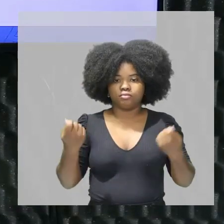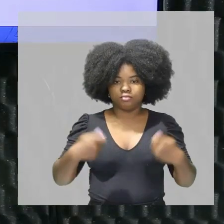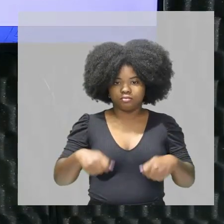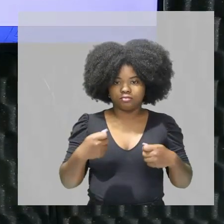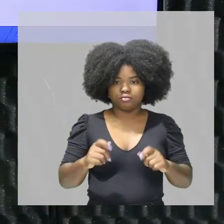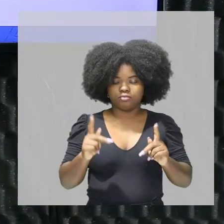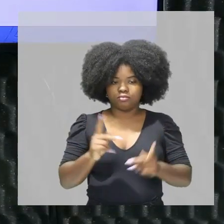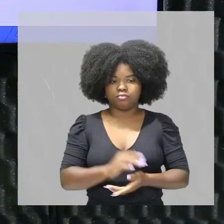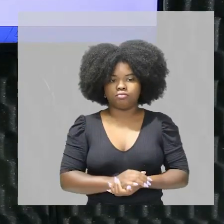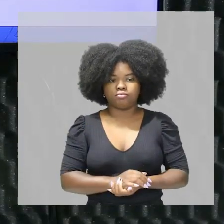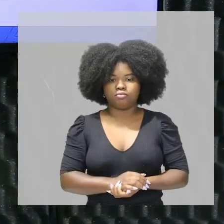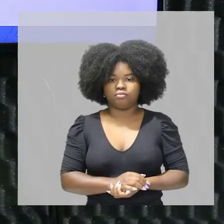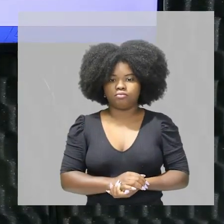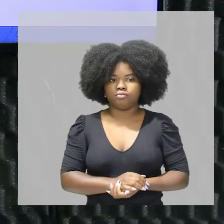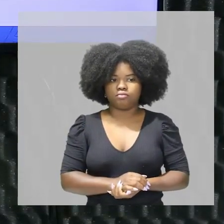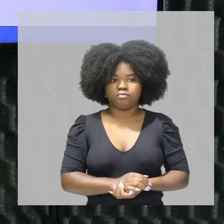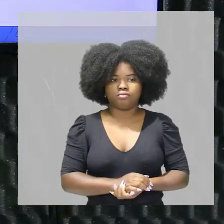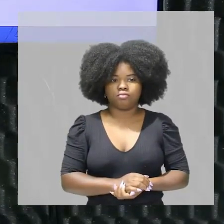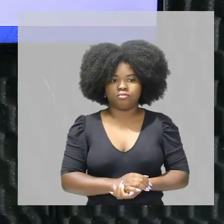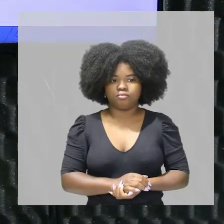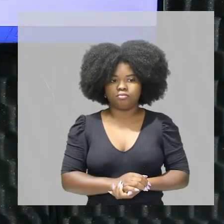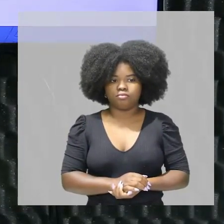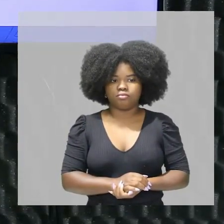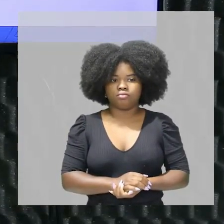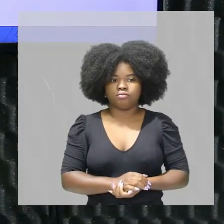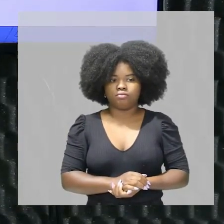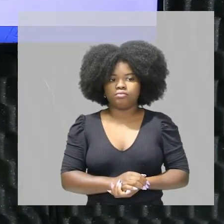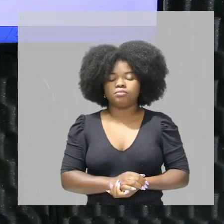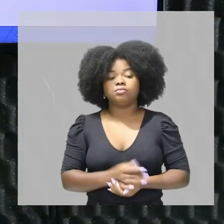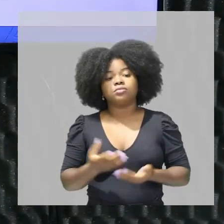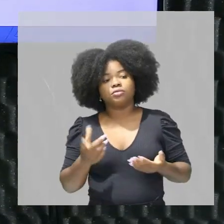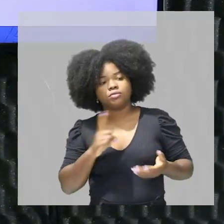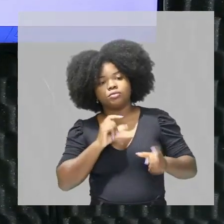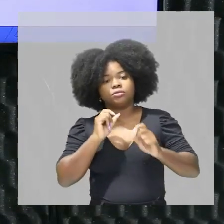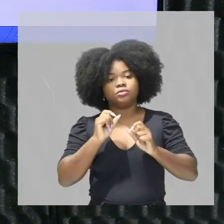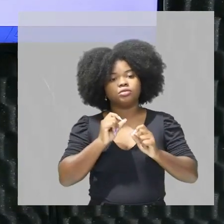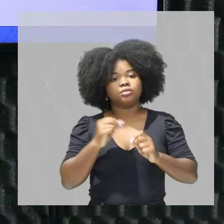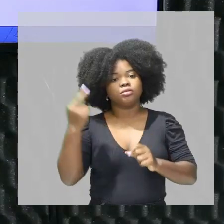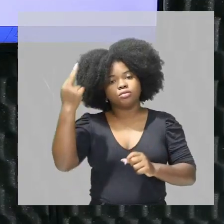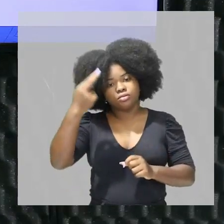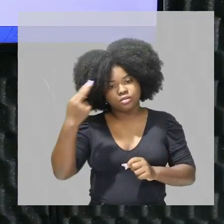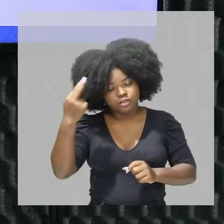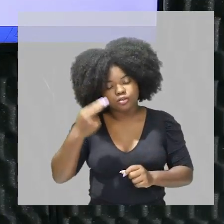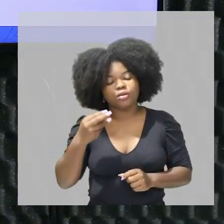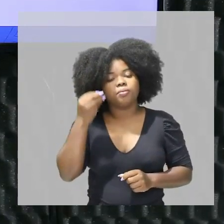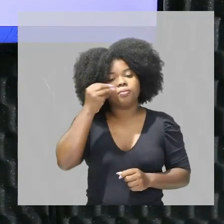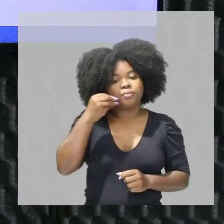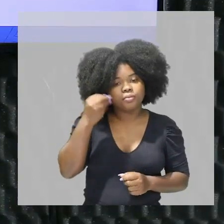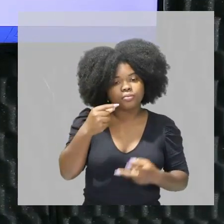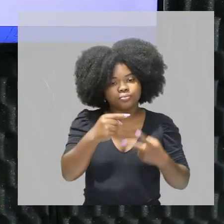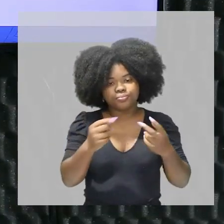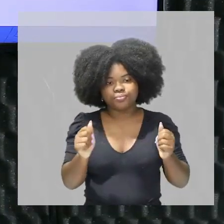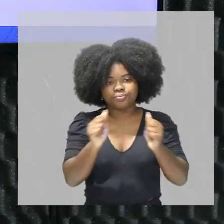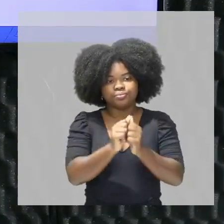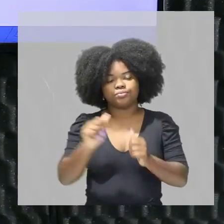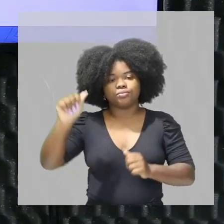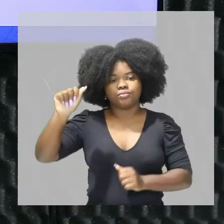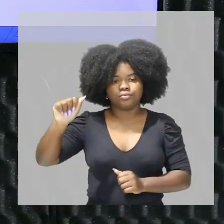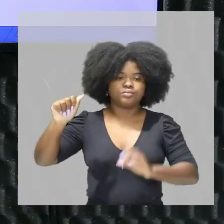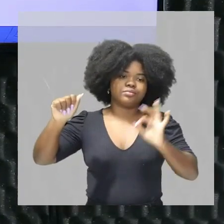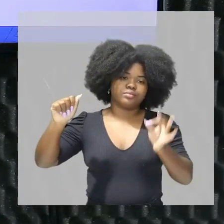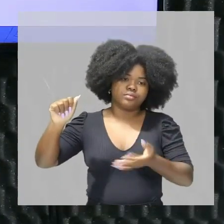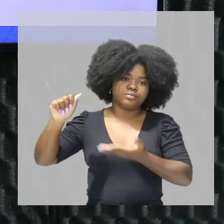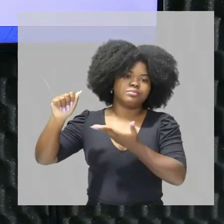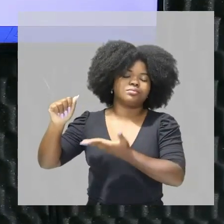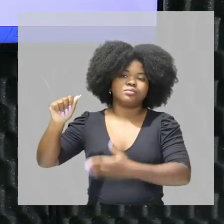a dúvida metódica como método então aqui nesse caso racionalismo empirismo os dois juntos letra A fica